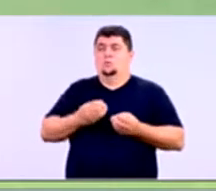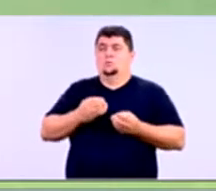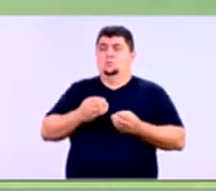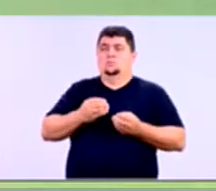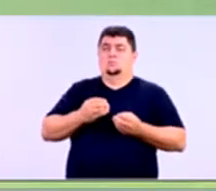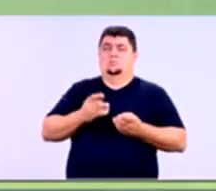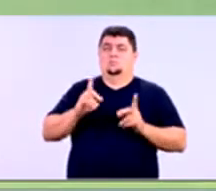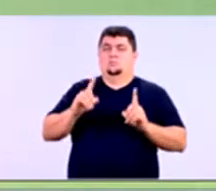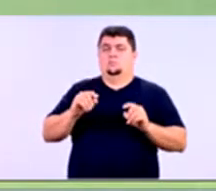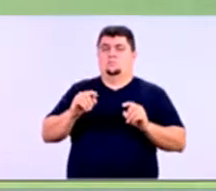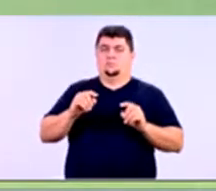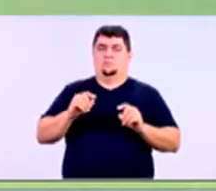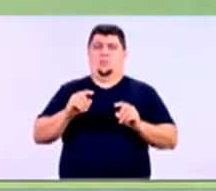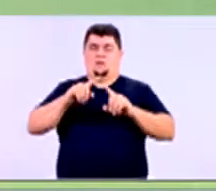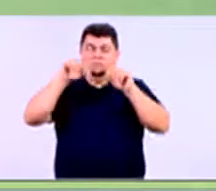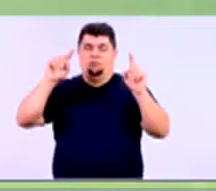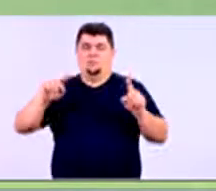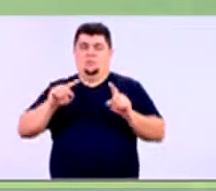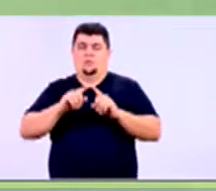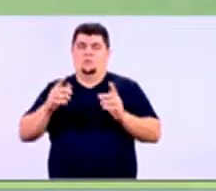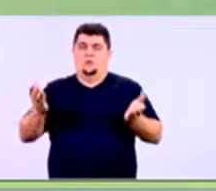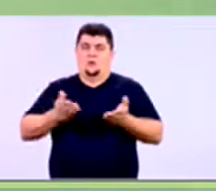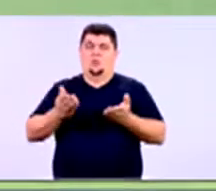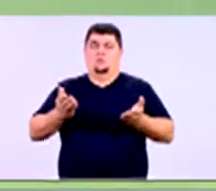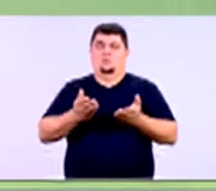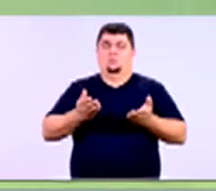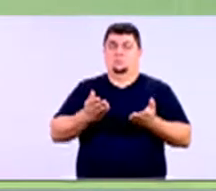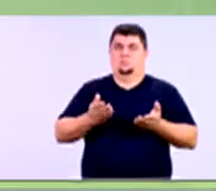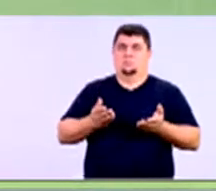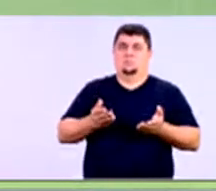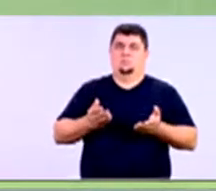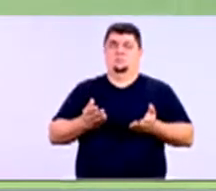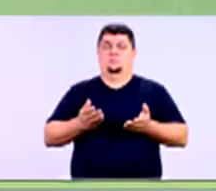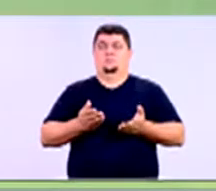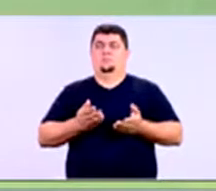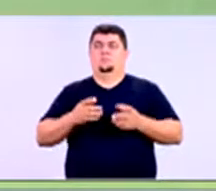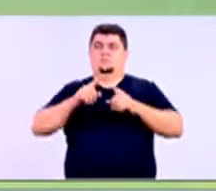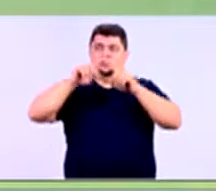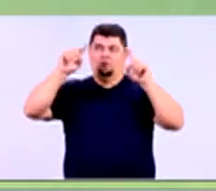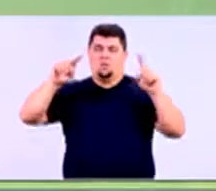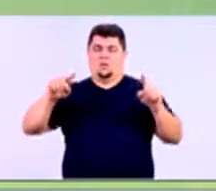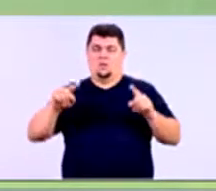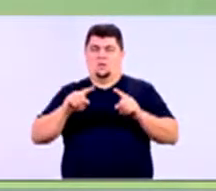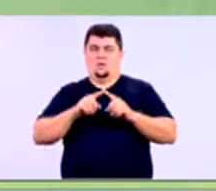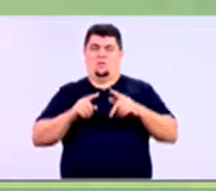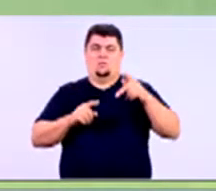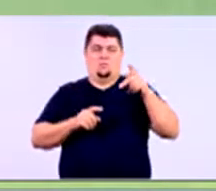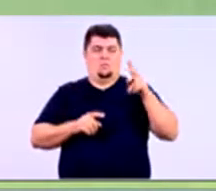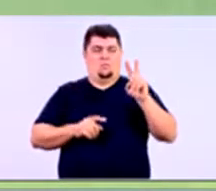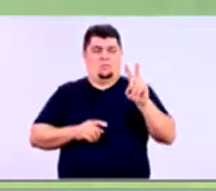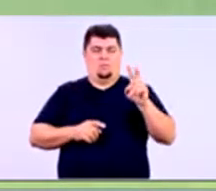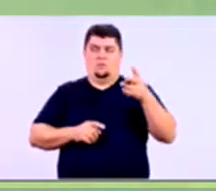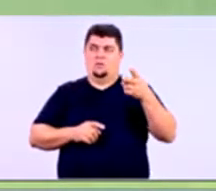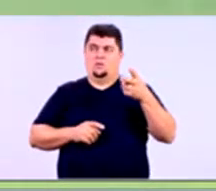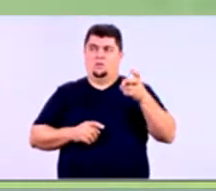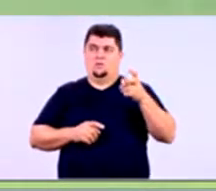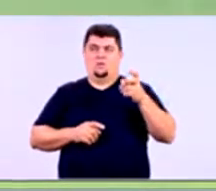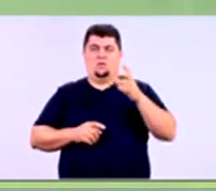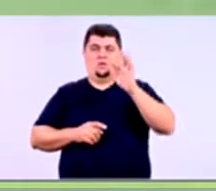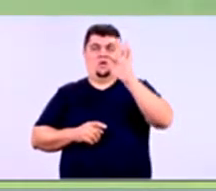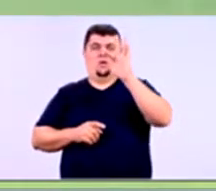expressão? É isso que a gente vai ver a partir dessa expressão,